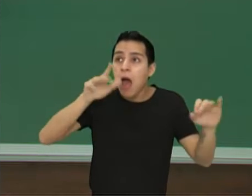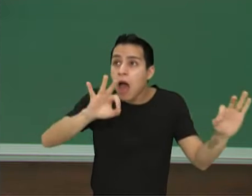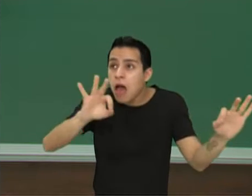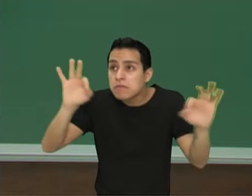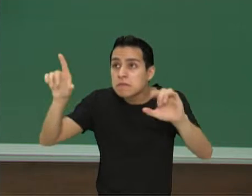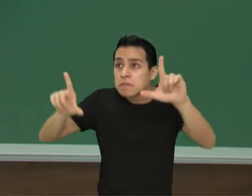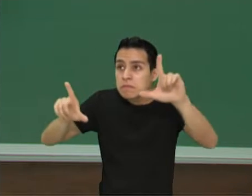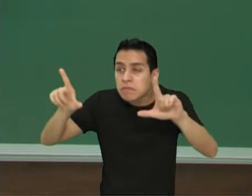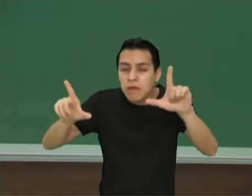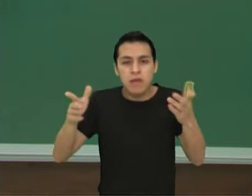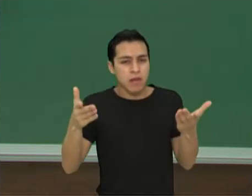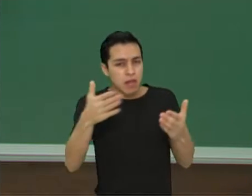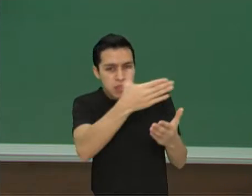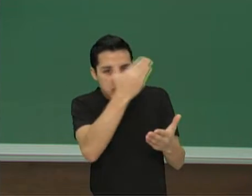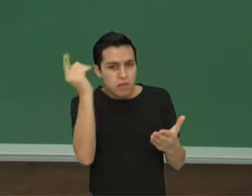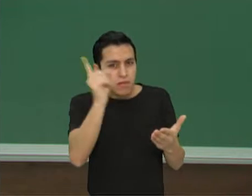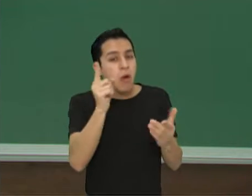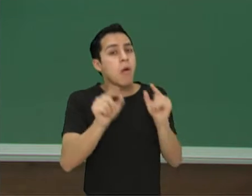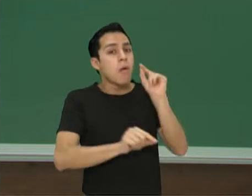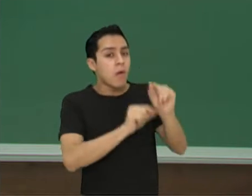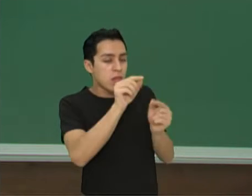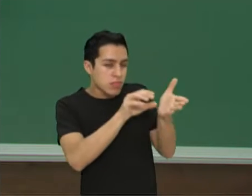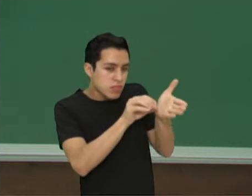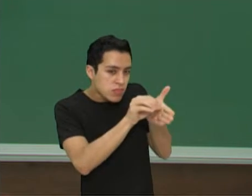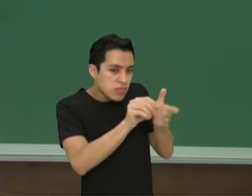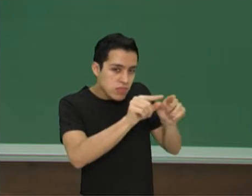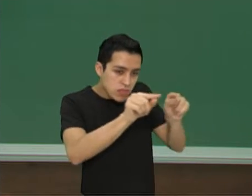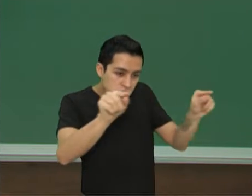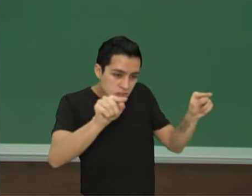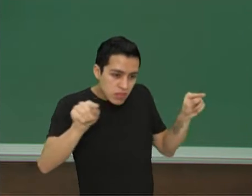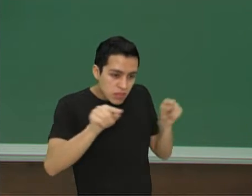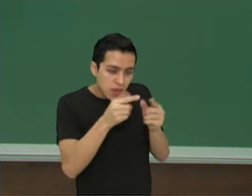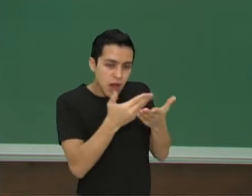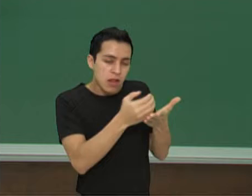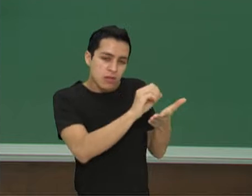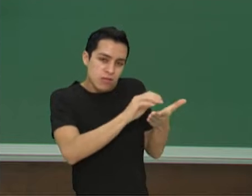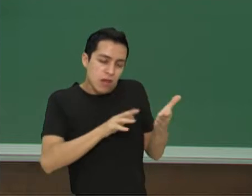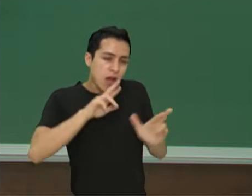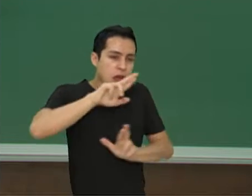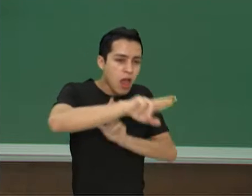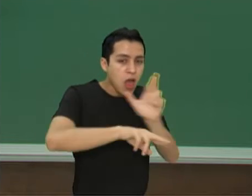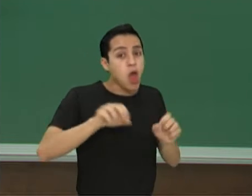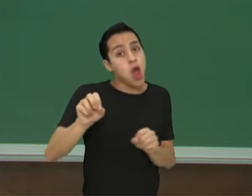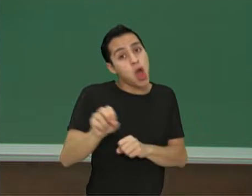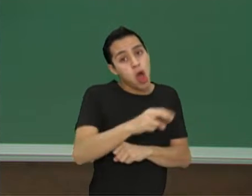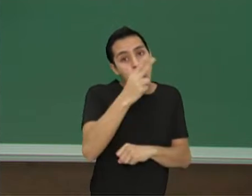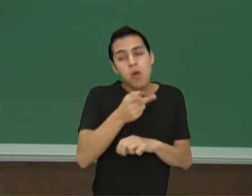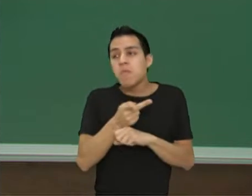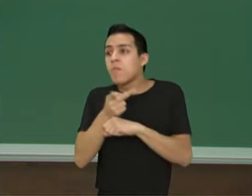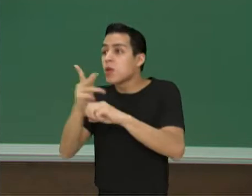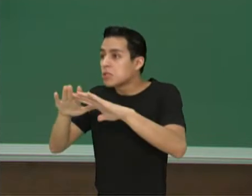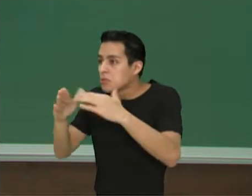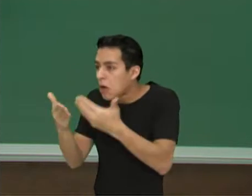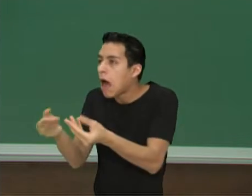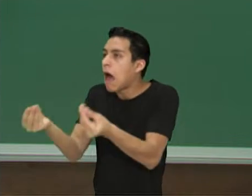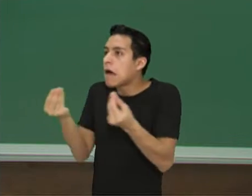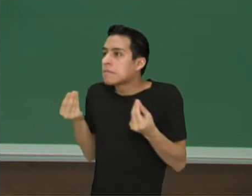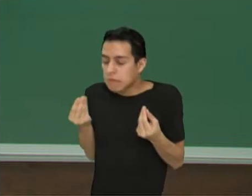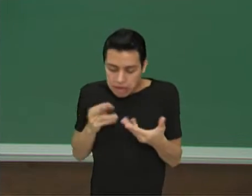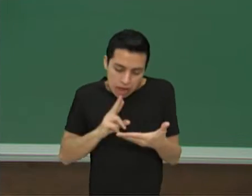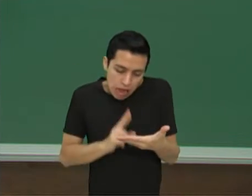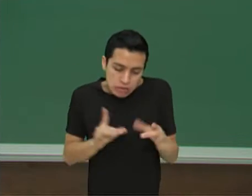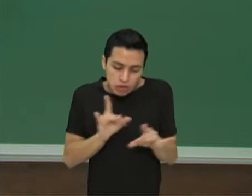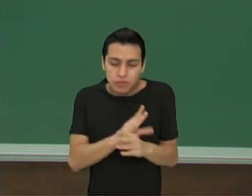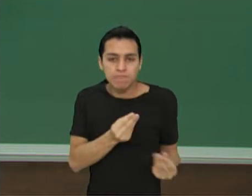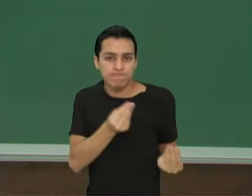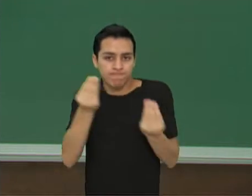de realizar também as atividades do Classroom, ou então de ir até a escola buscar as atividades impressas, né, e realizá-las, perfeito? E